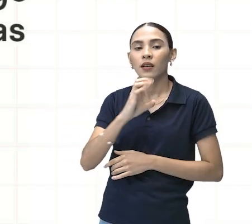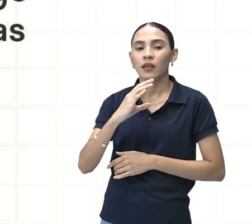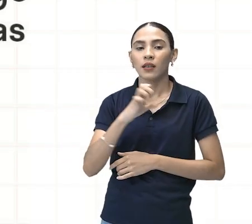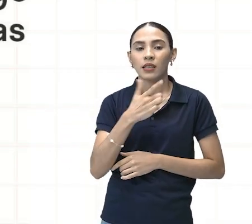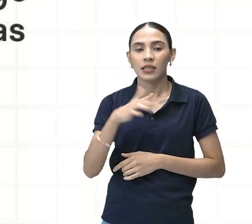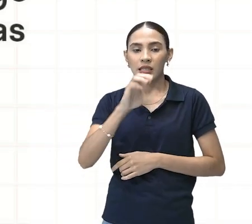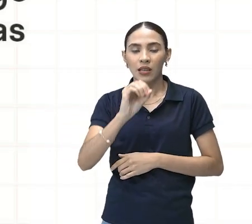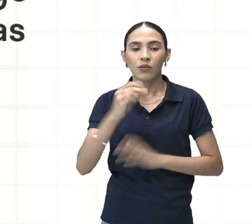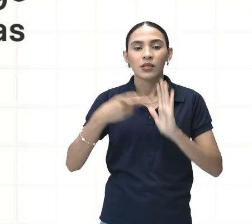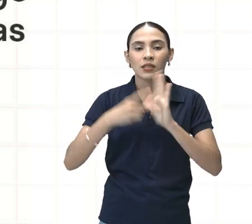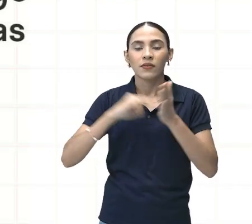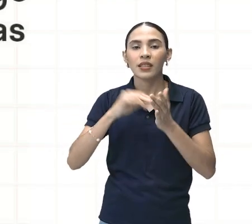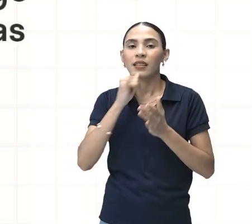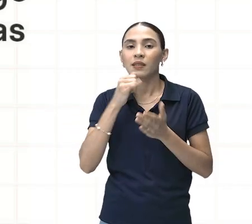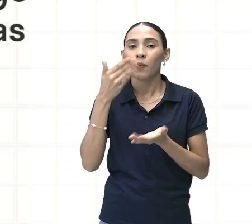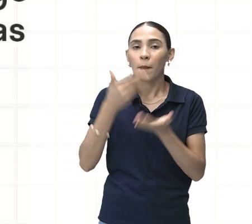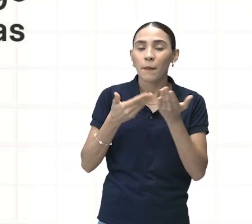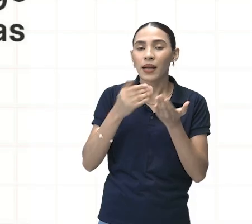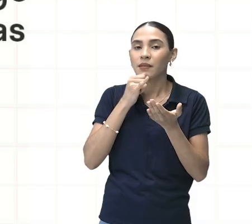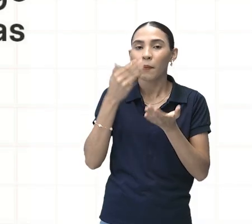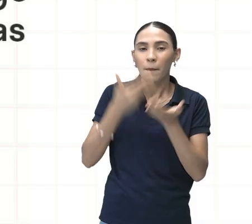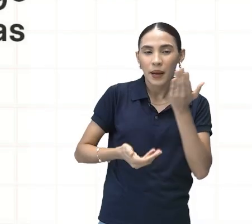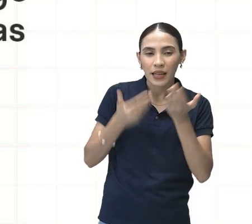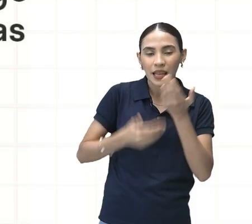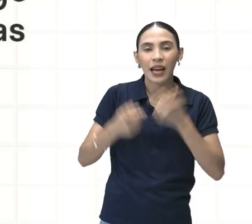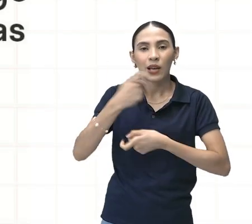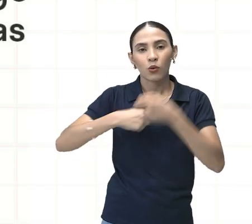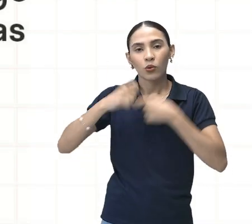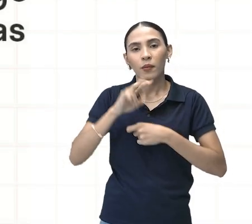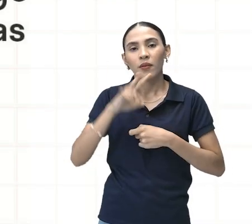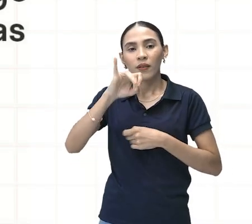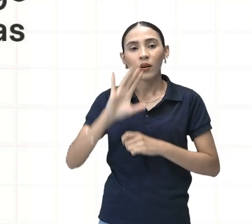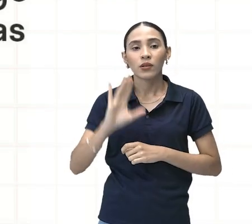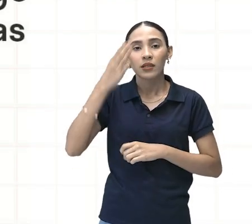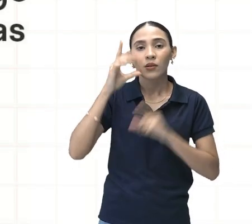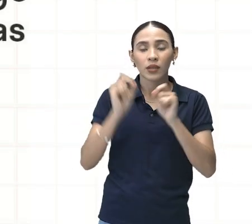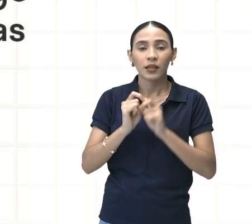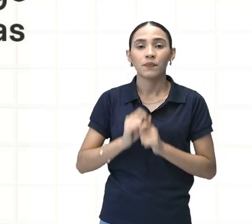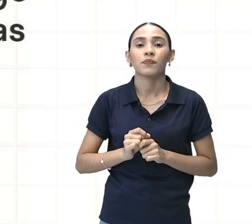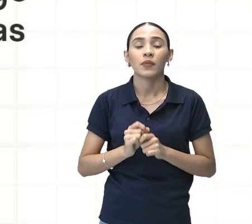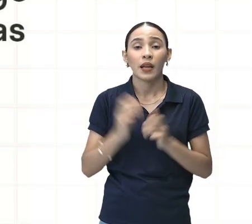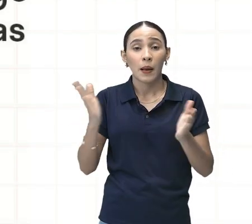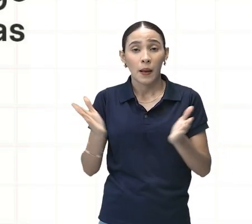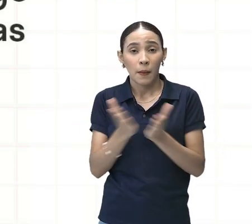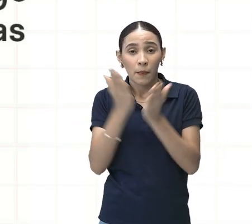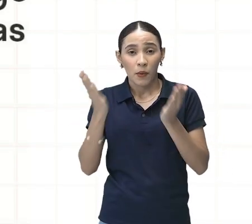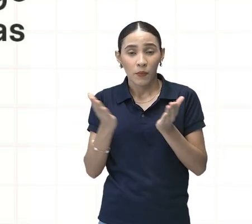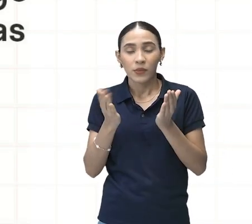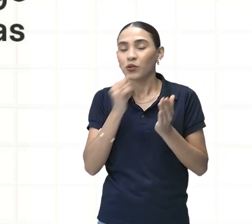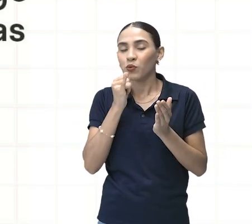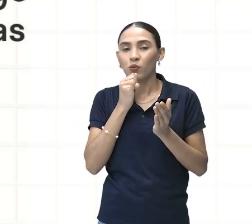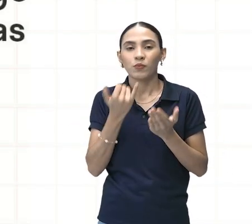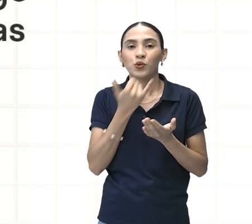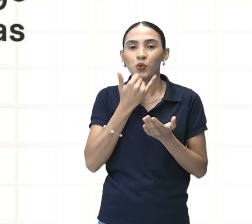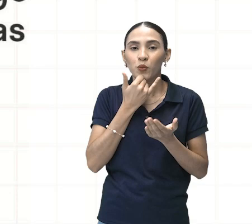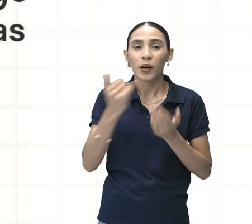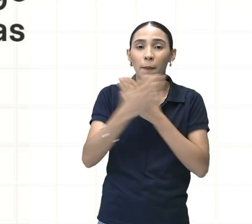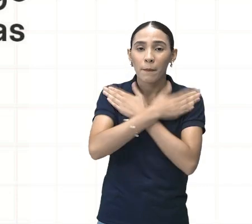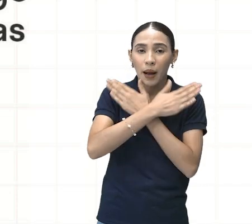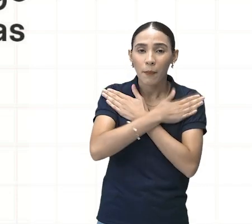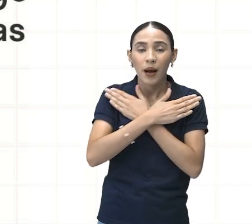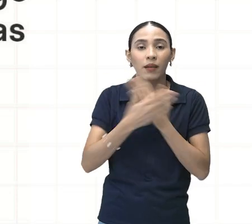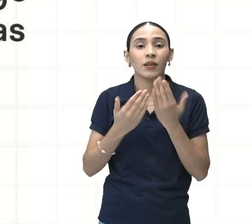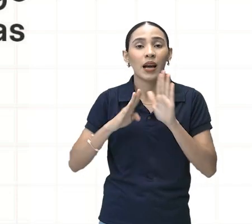ou seja, um aperto econômico. E isso vai gerar aumento do desemprego e